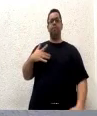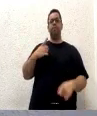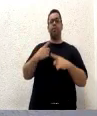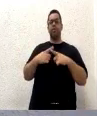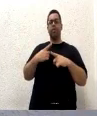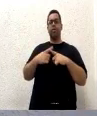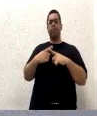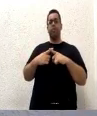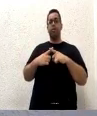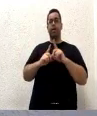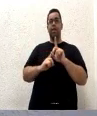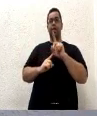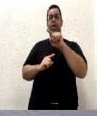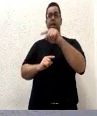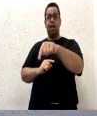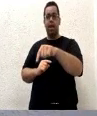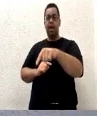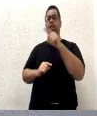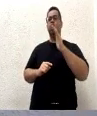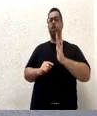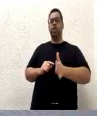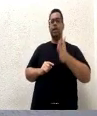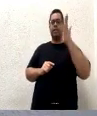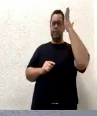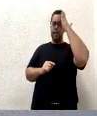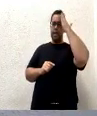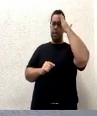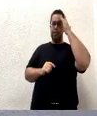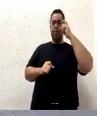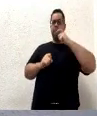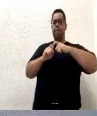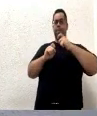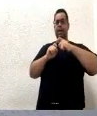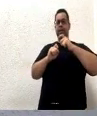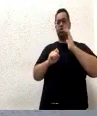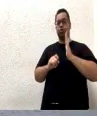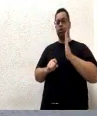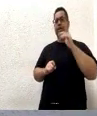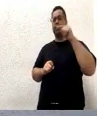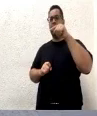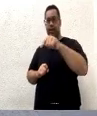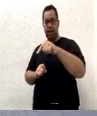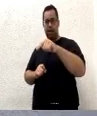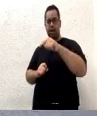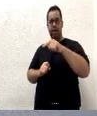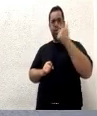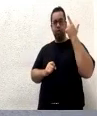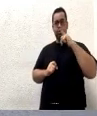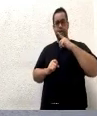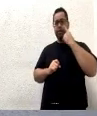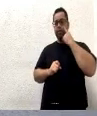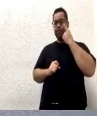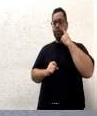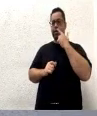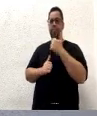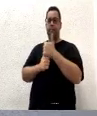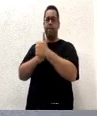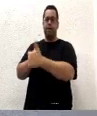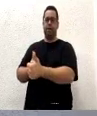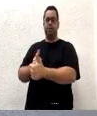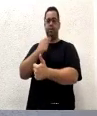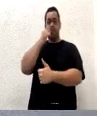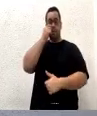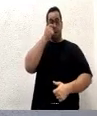está sabendo do caso, o médico já está lá na unidade, então vai acompanhar mais de perto. A gente tem até o cartãozinho